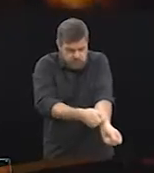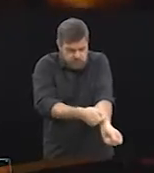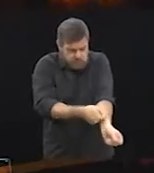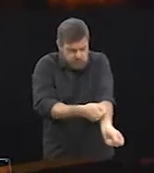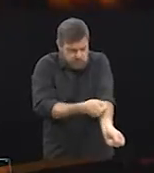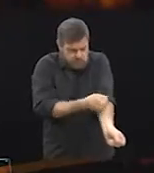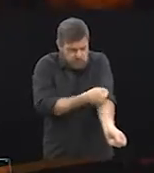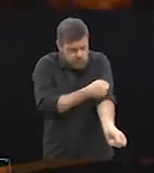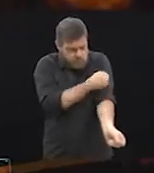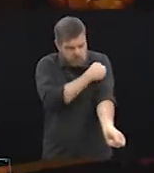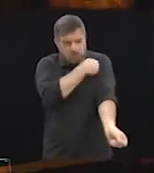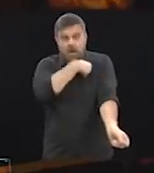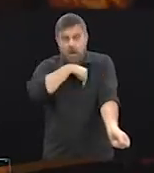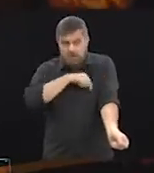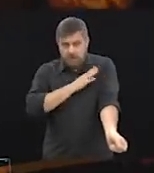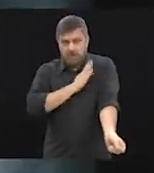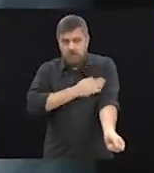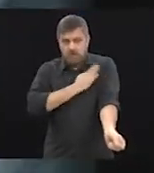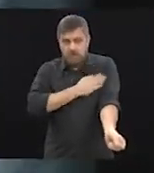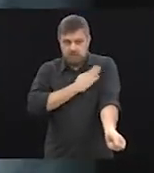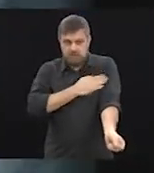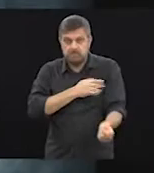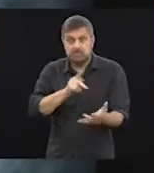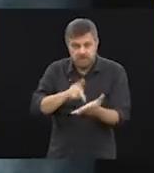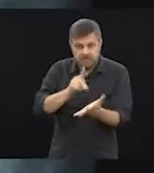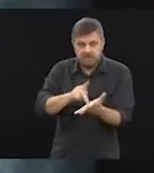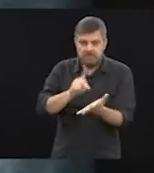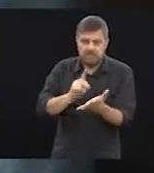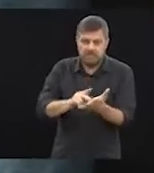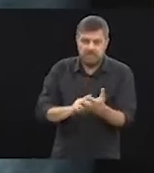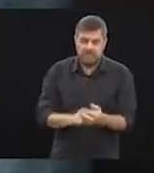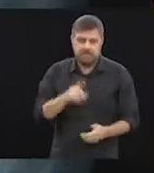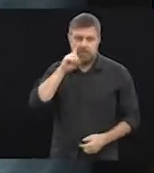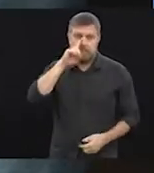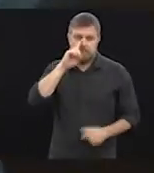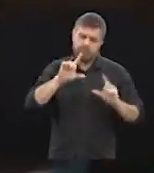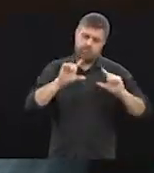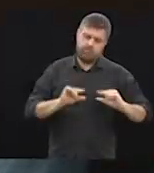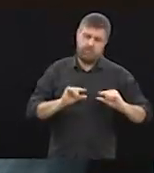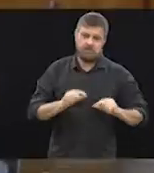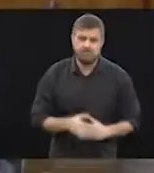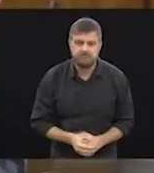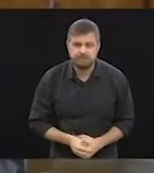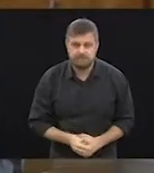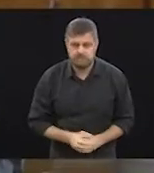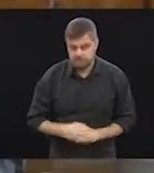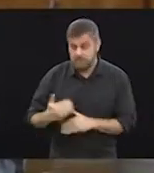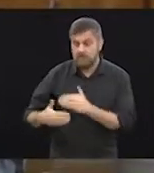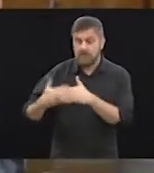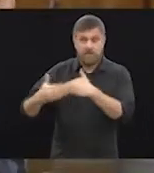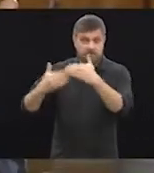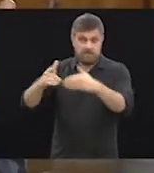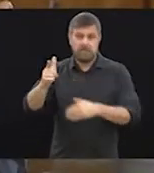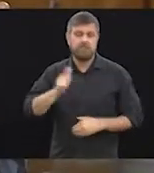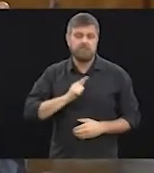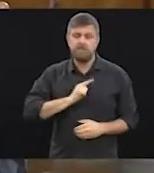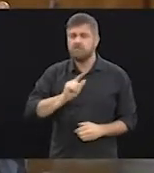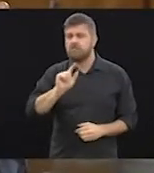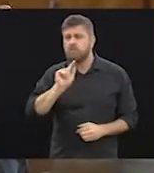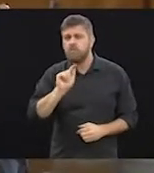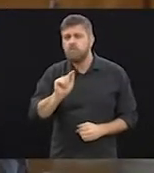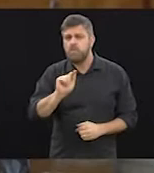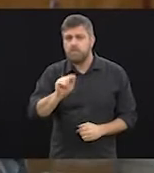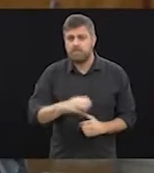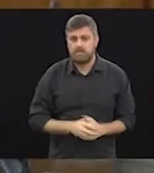gente consegue chegar. Então, isso é realmente uma cirurgia minimamente invasiva. E toda essa evolução teve